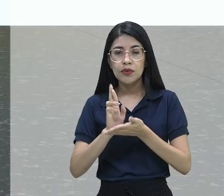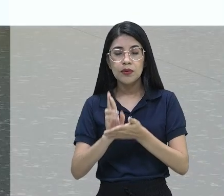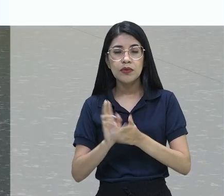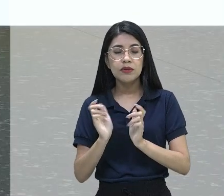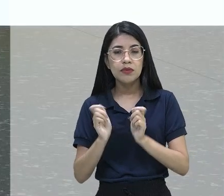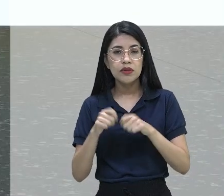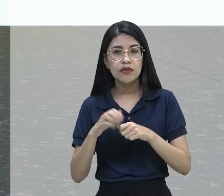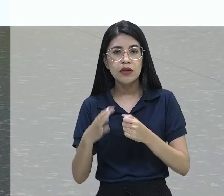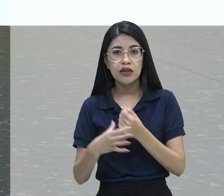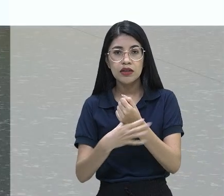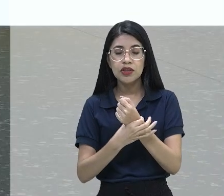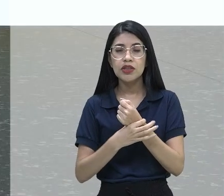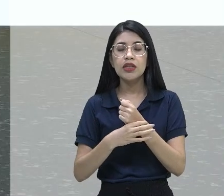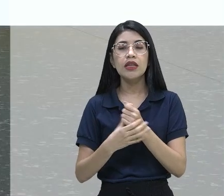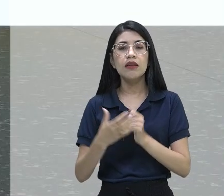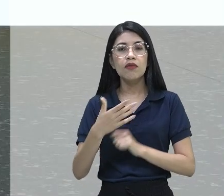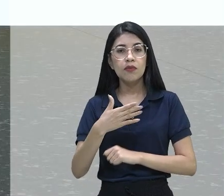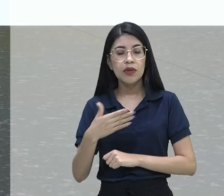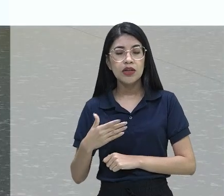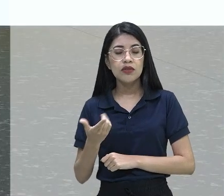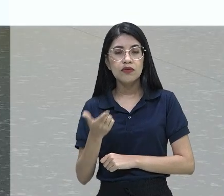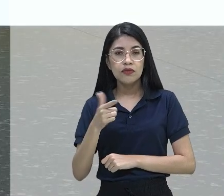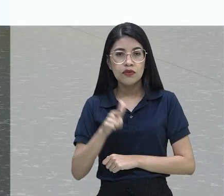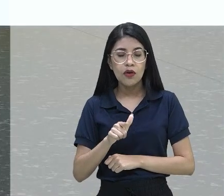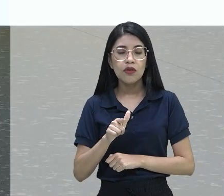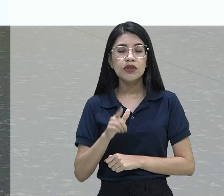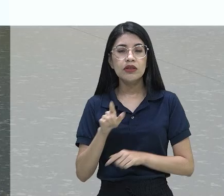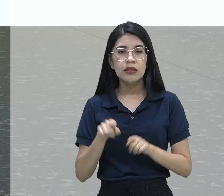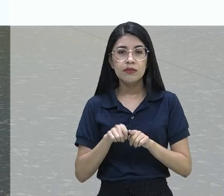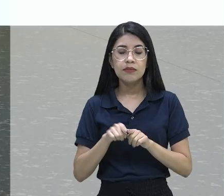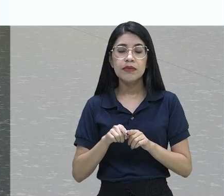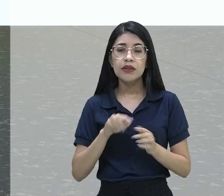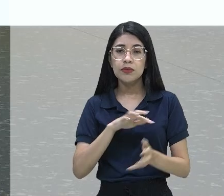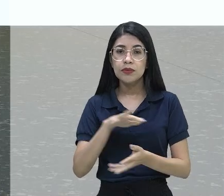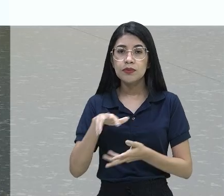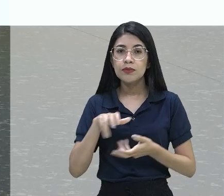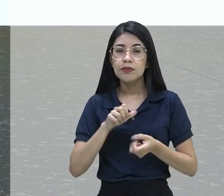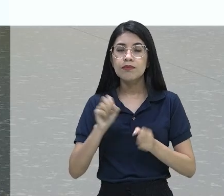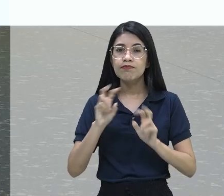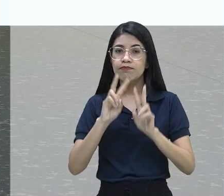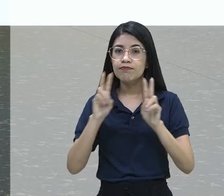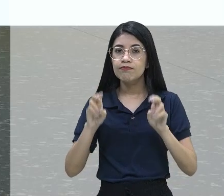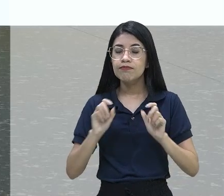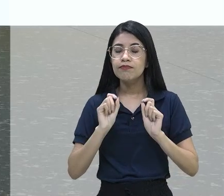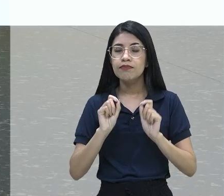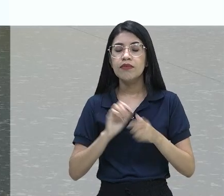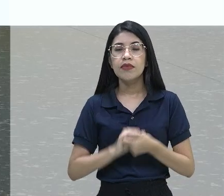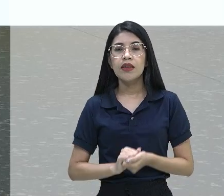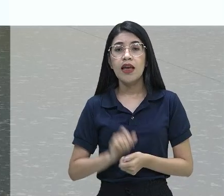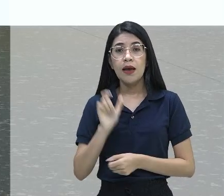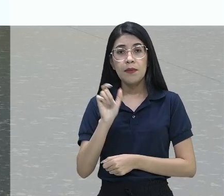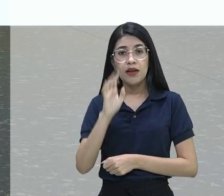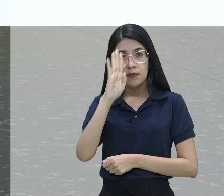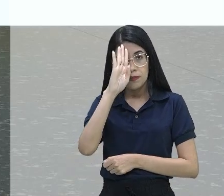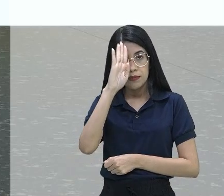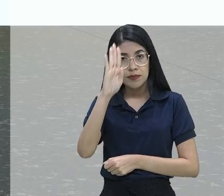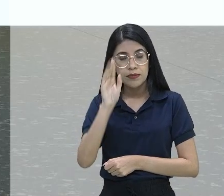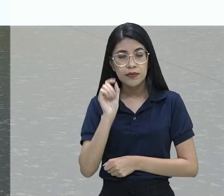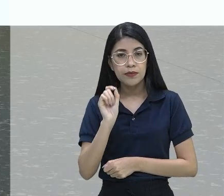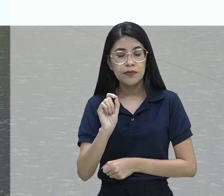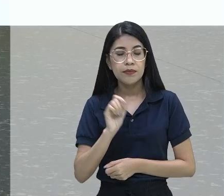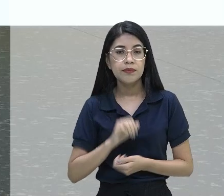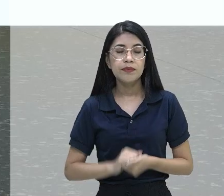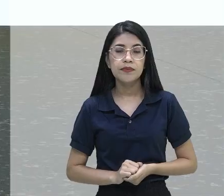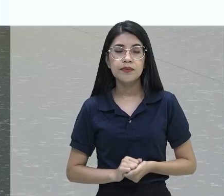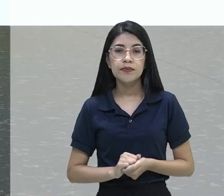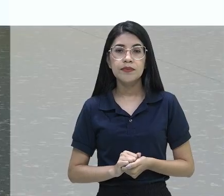renovação. Pessoal, quando falamos de sustentabilidade, nós precisamos ter a palavra mágica, né, professora? Isso. E a